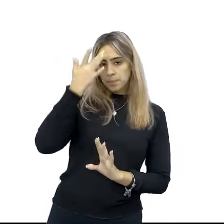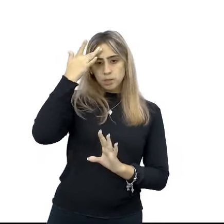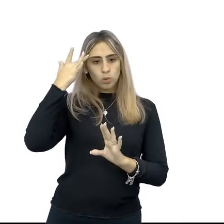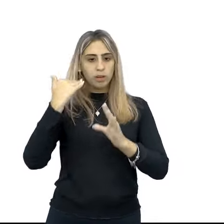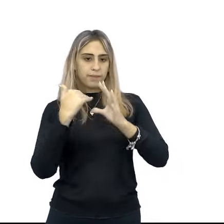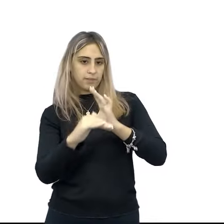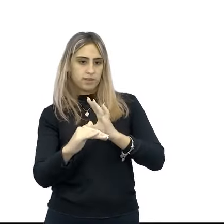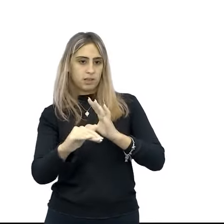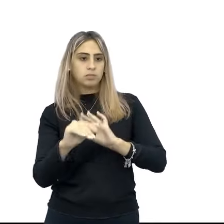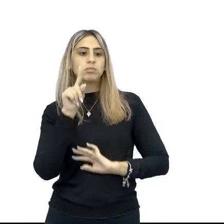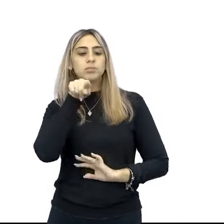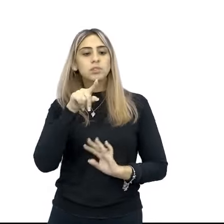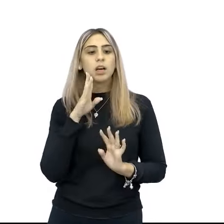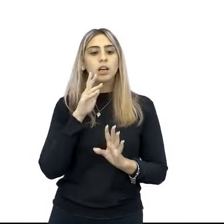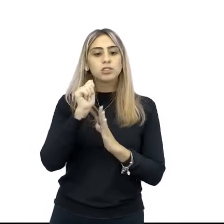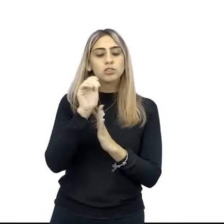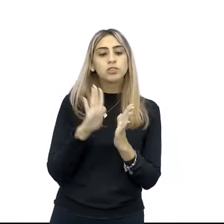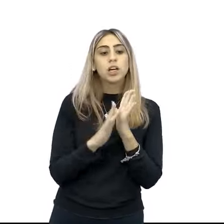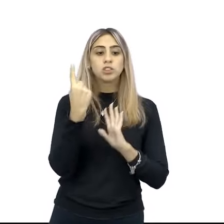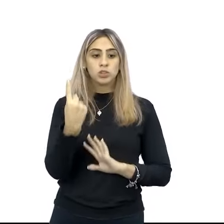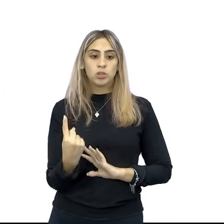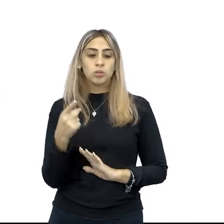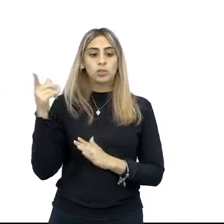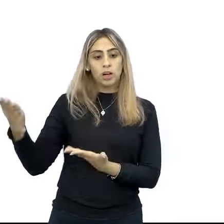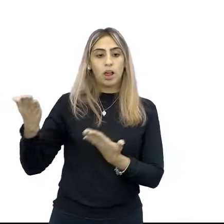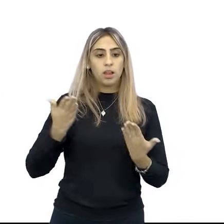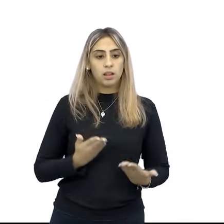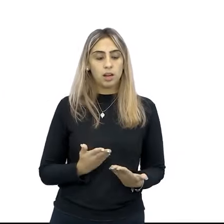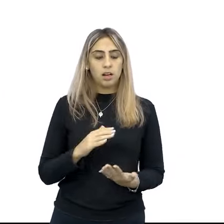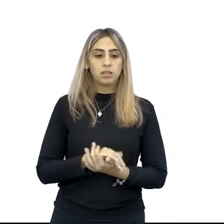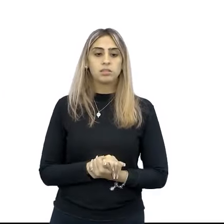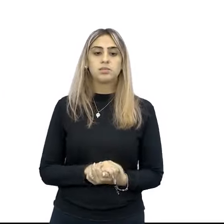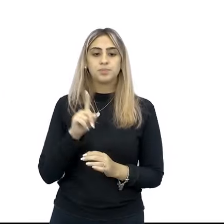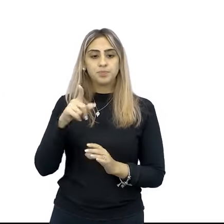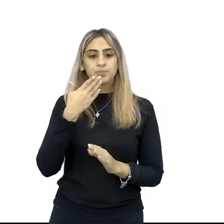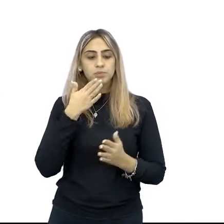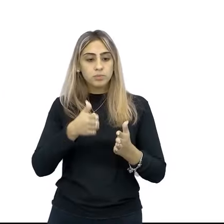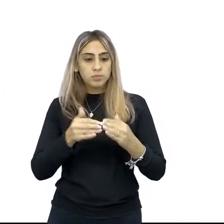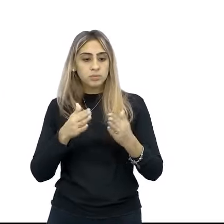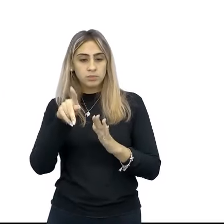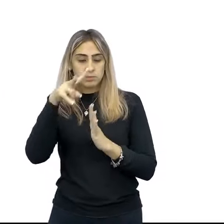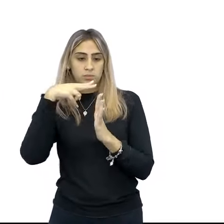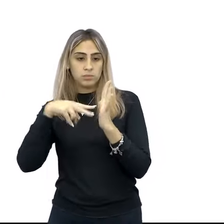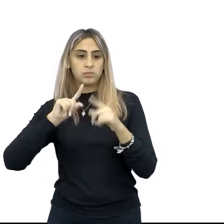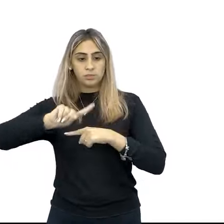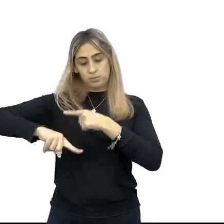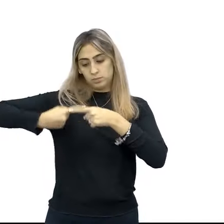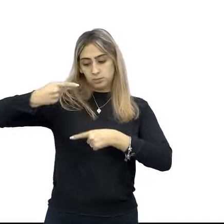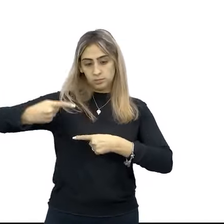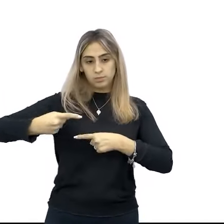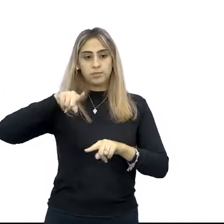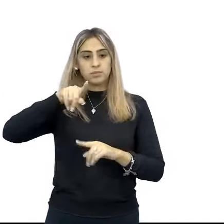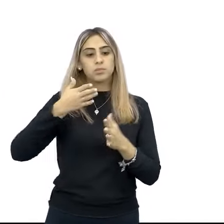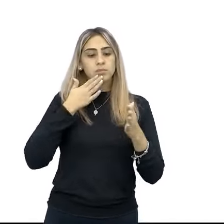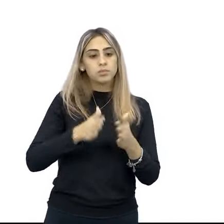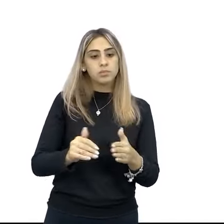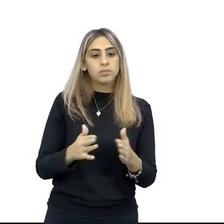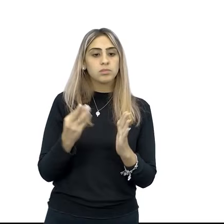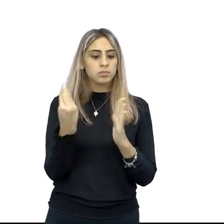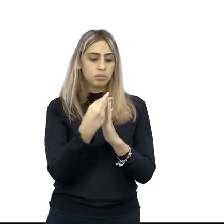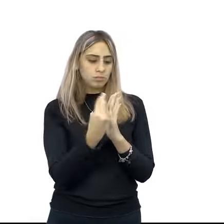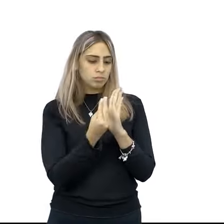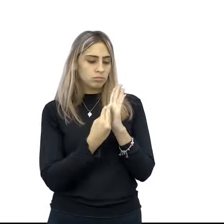Então, a atividade 1, ela traz aí, solicita essa leitura e depois é solicitado um